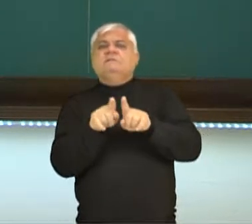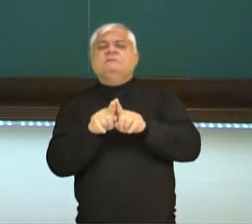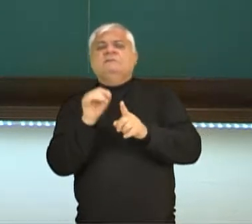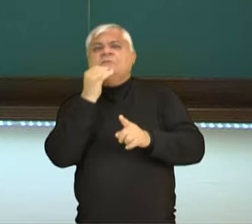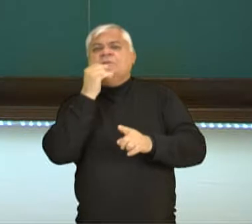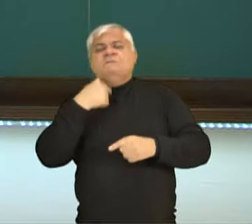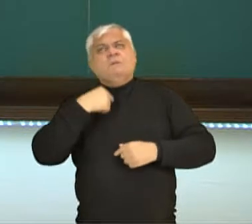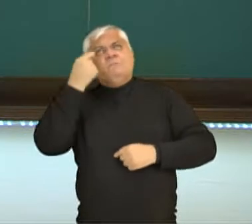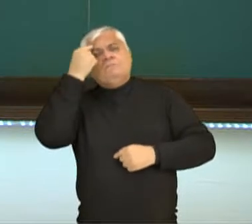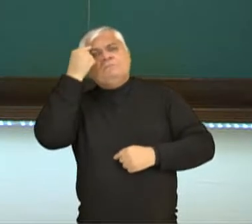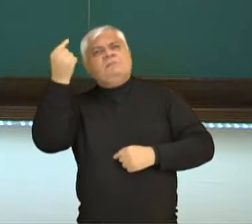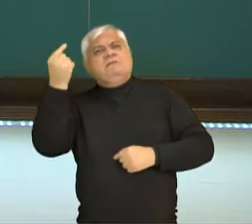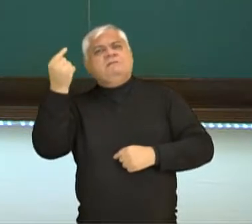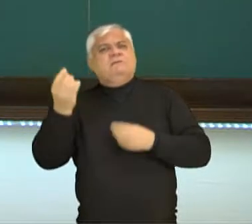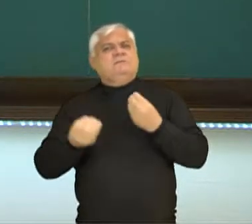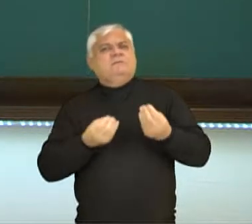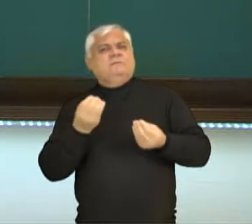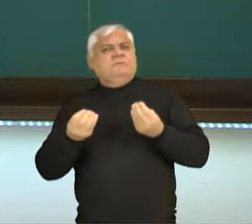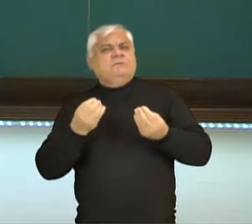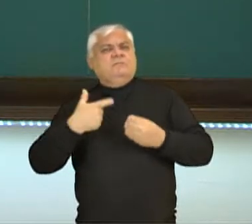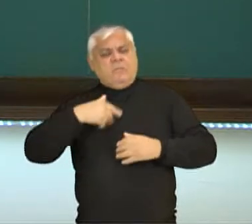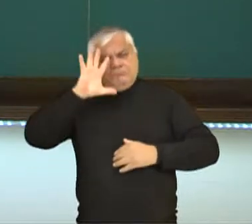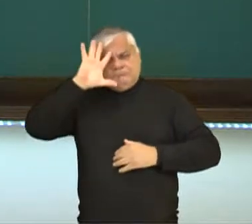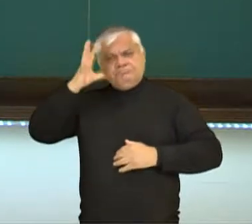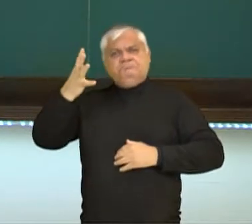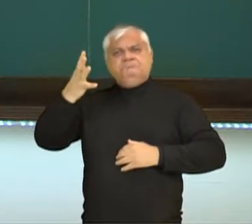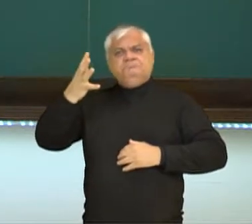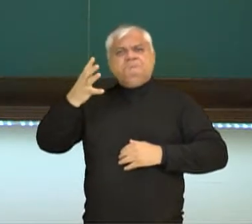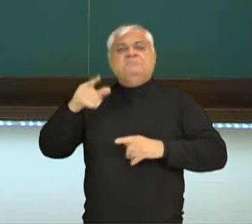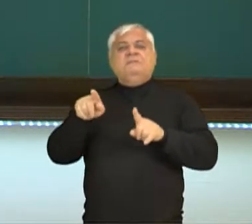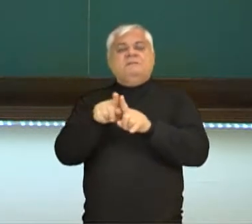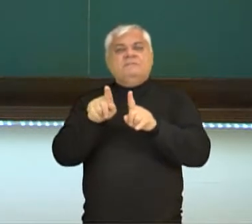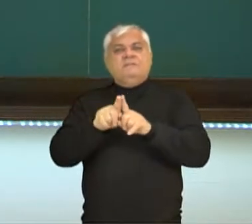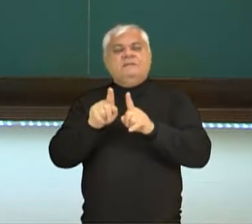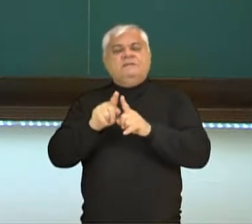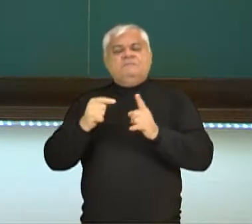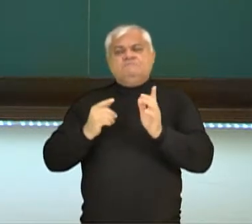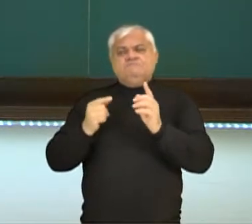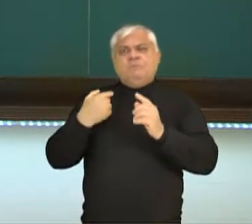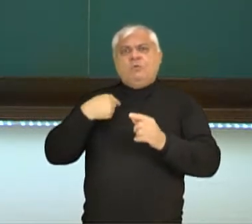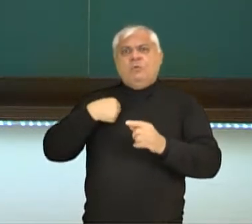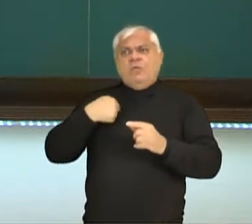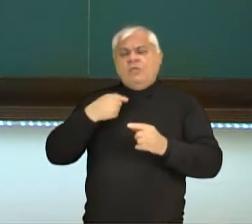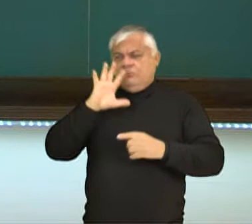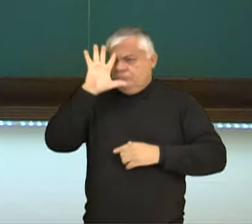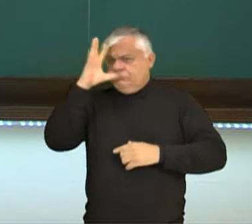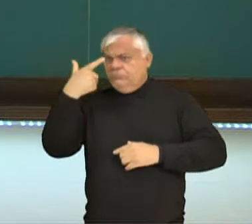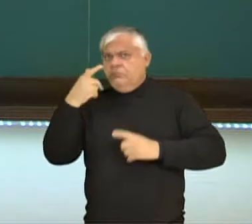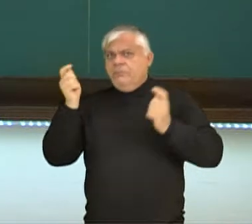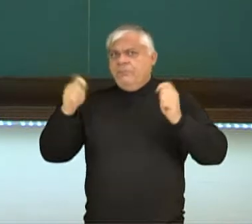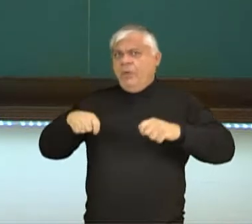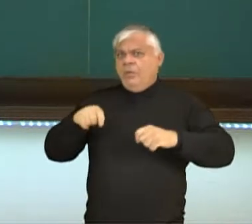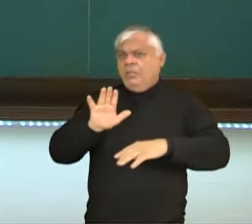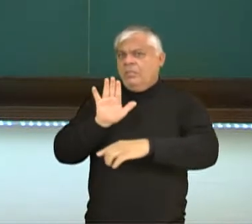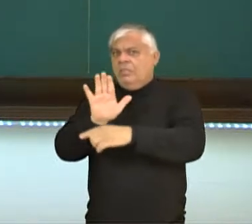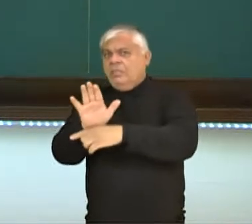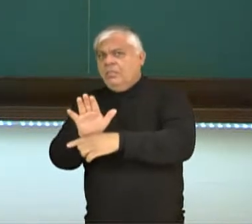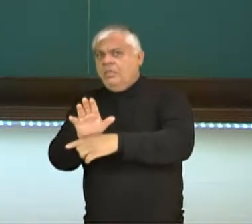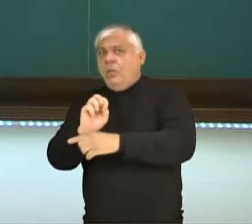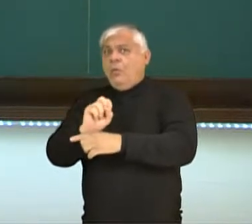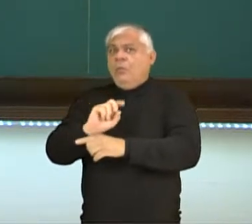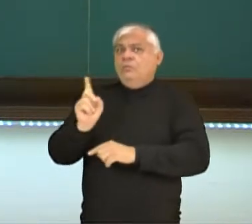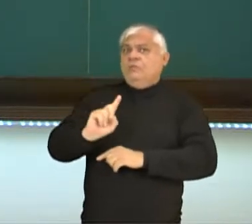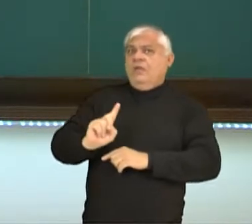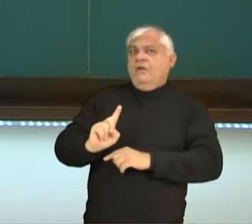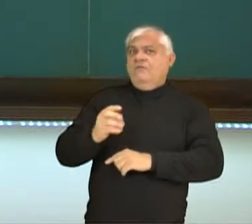se pensar, né, as nossas decisões, de se analisar o impacto que as nossas decisões têm na nossa